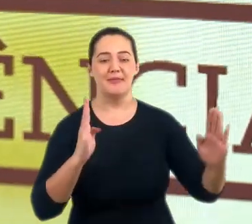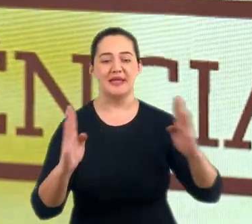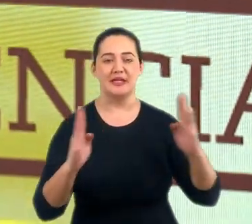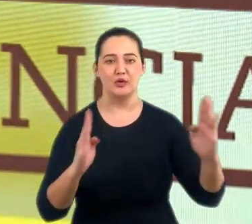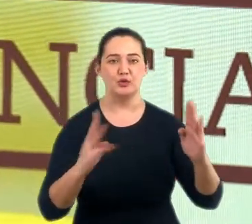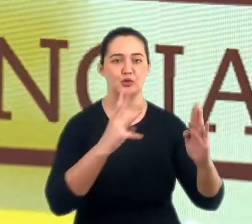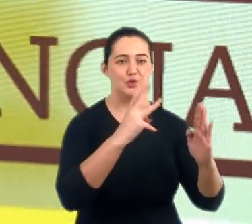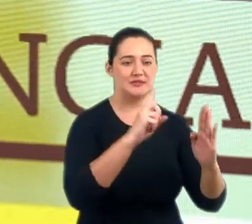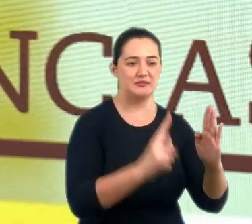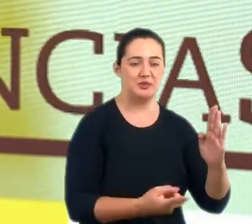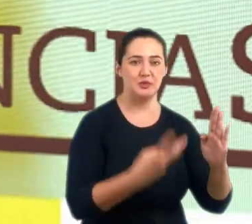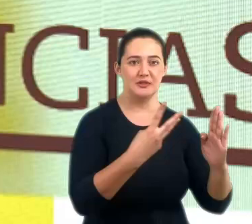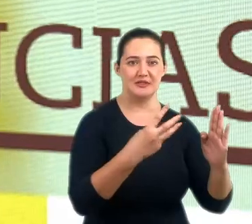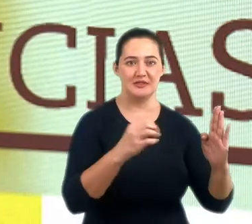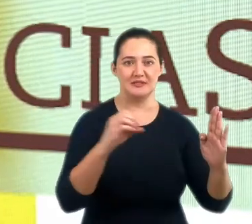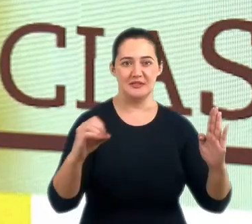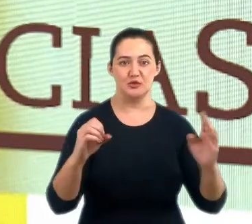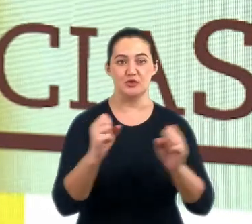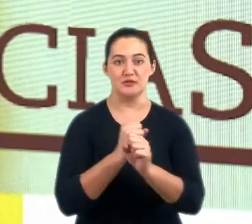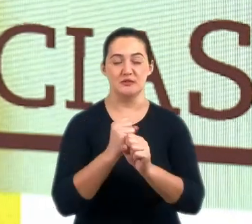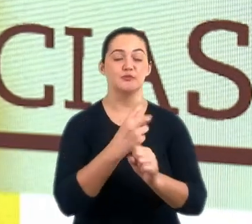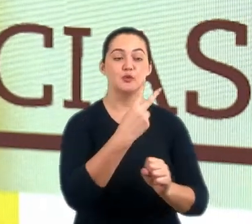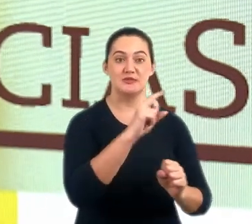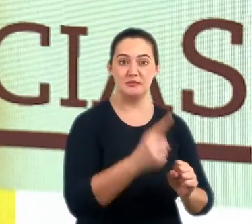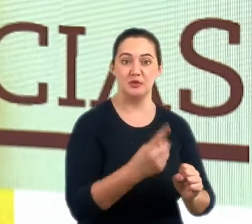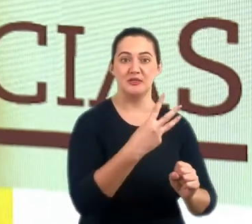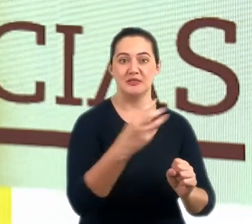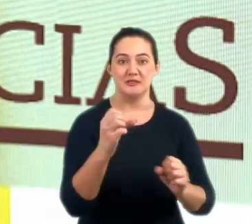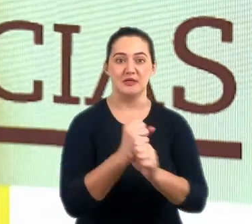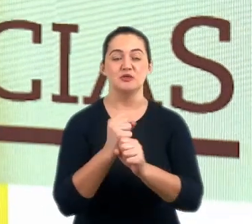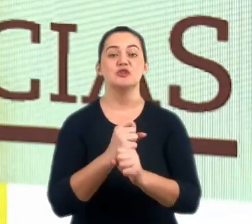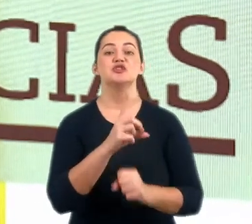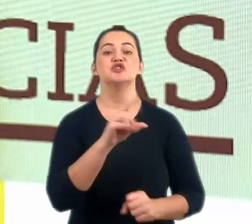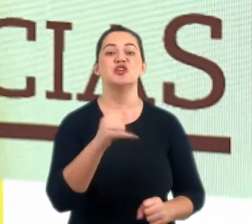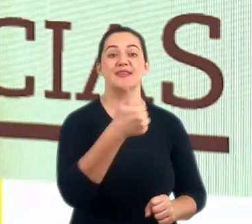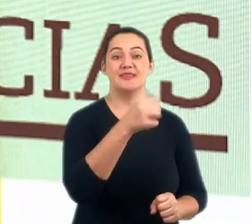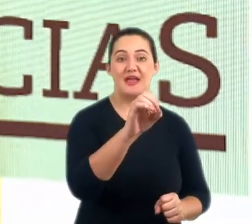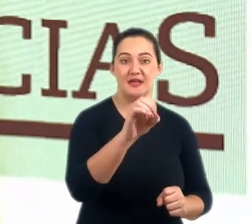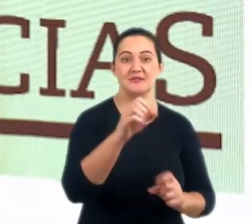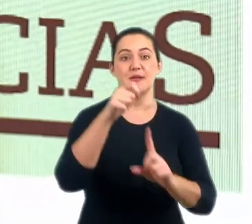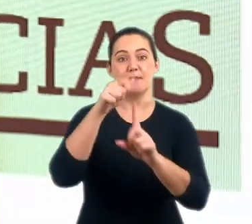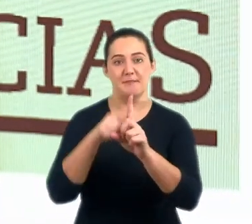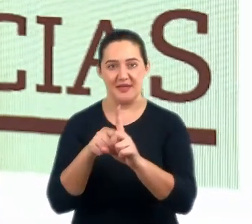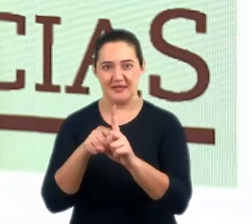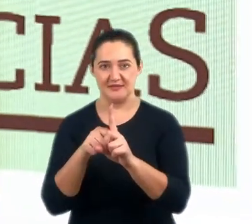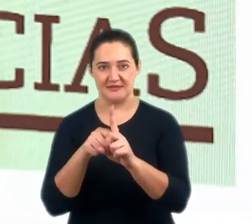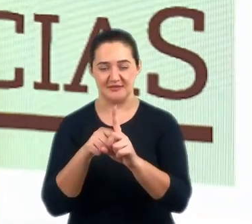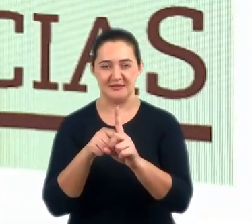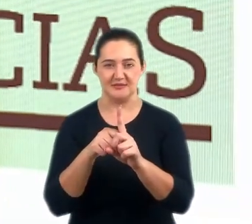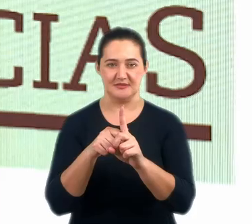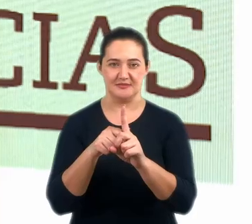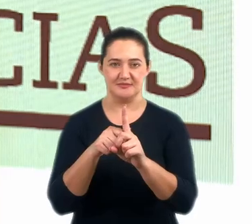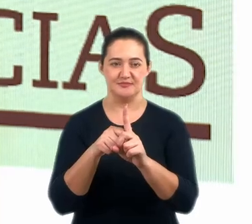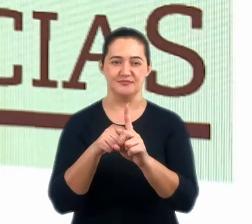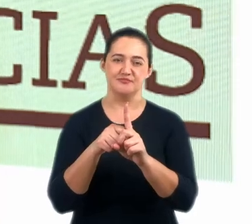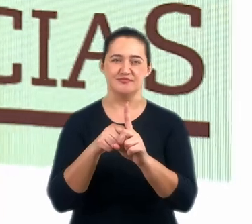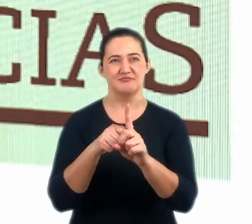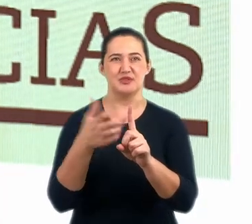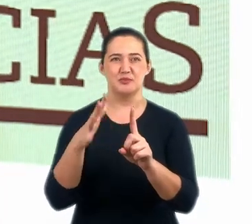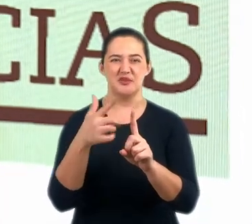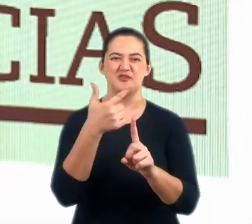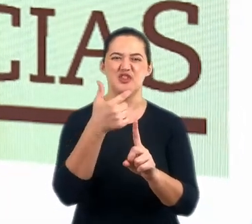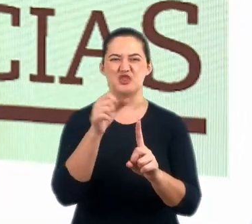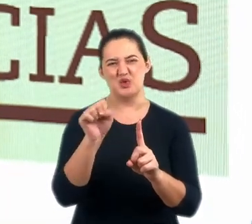anos começaria, anote aí, no dia 10 do mês de Tisri, que seria 28 para 29 de